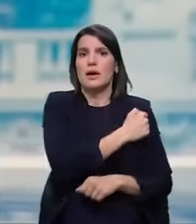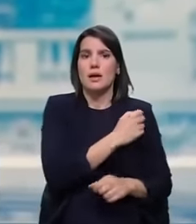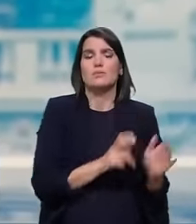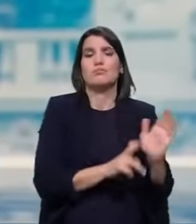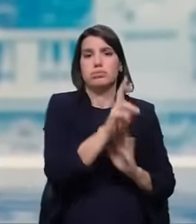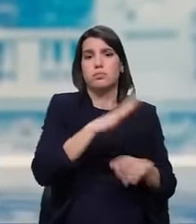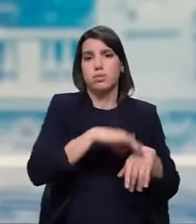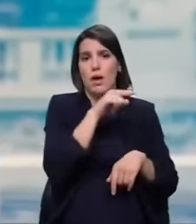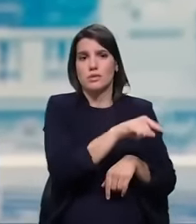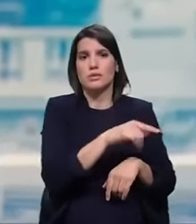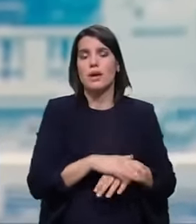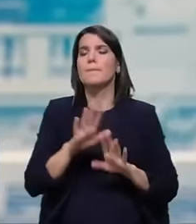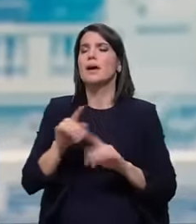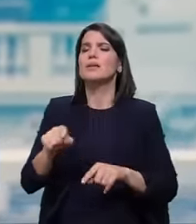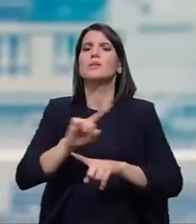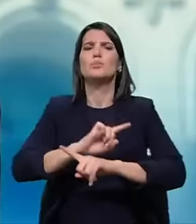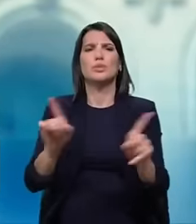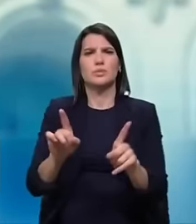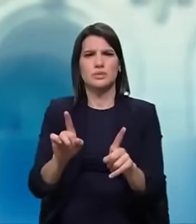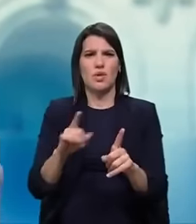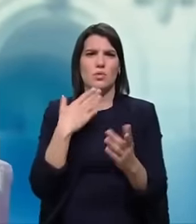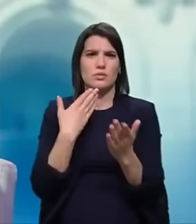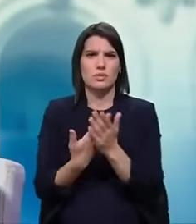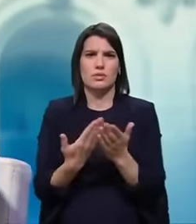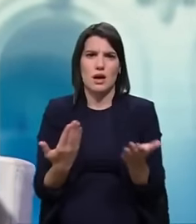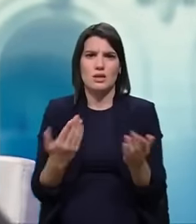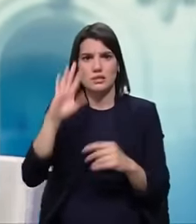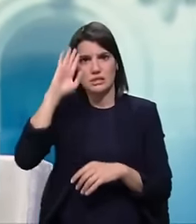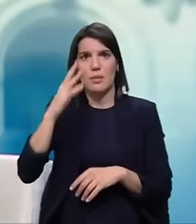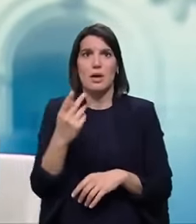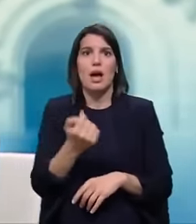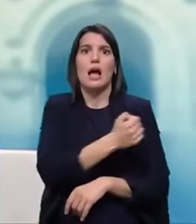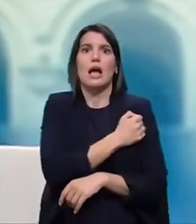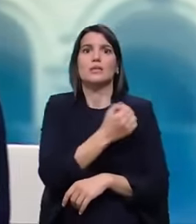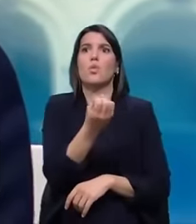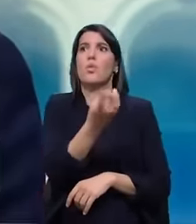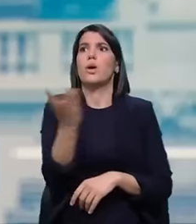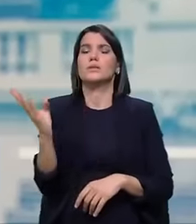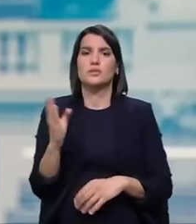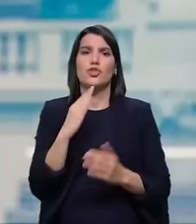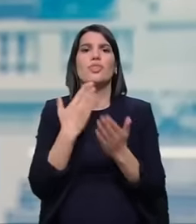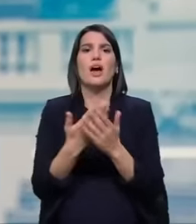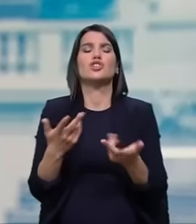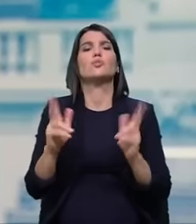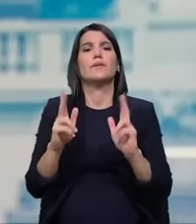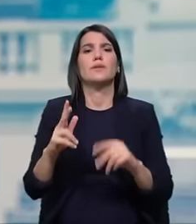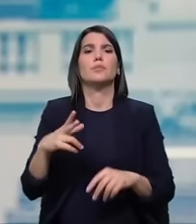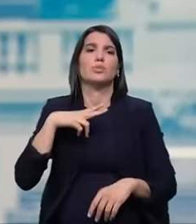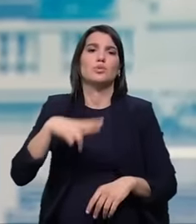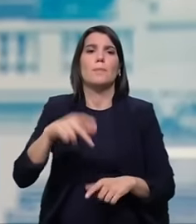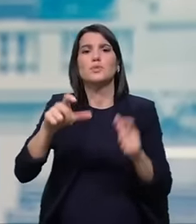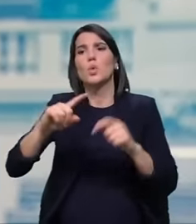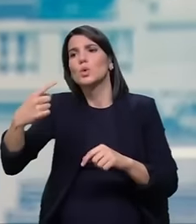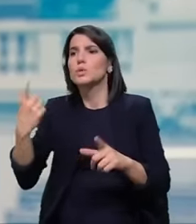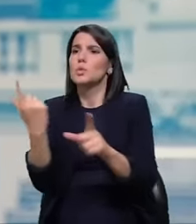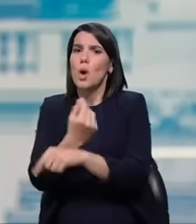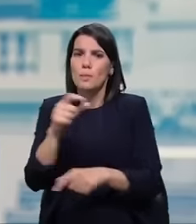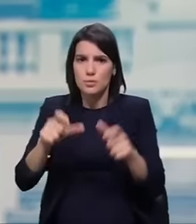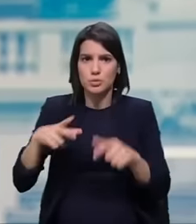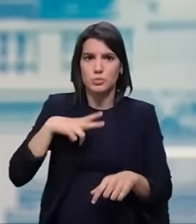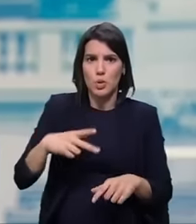casas. Mas com essa proibição, tem uma noção de quantas casas ficariam disponíveis no mercado português? E se os portugueses poderiam